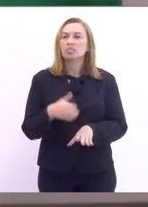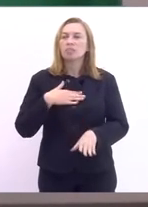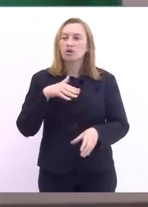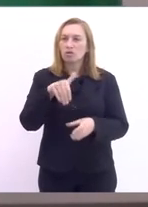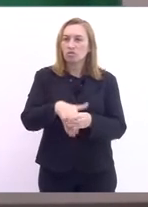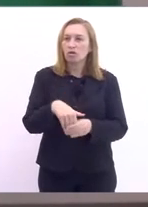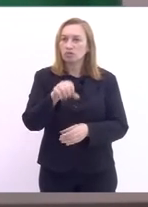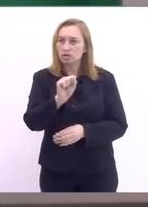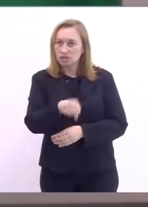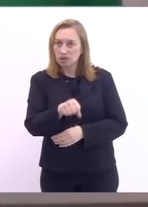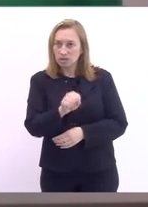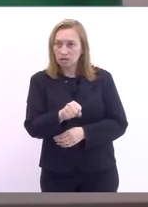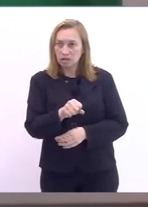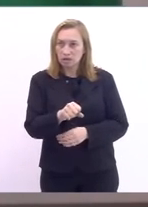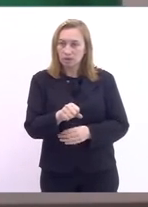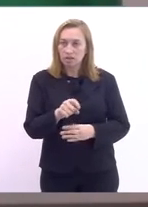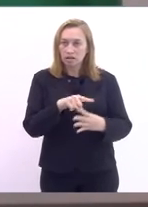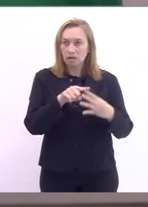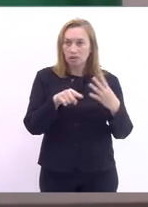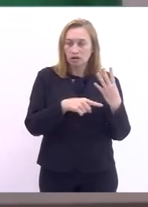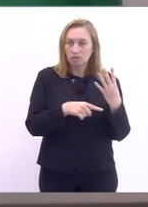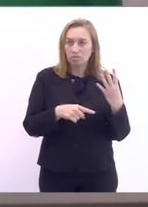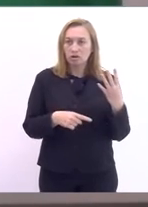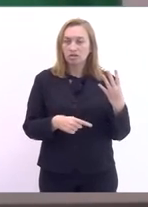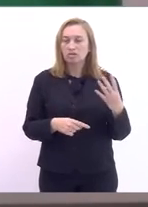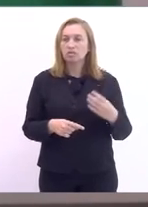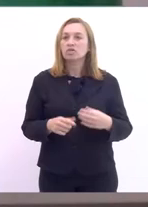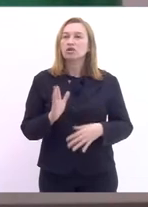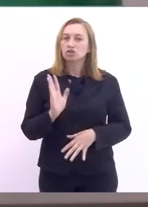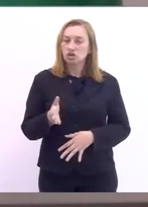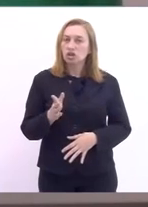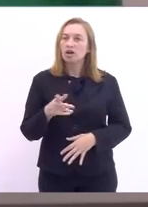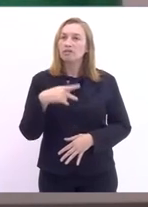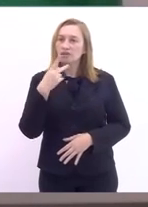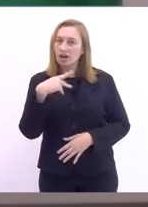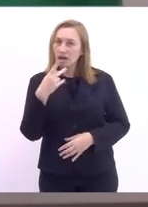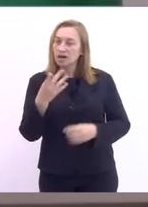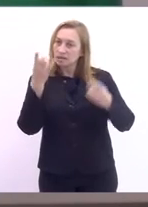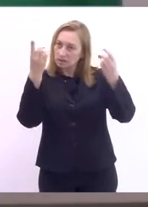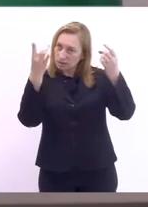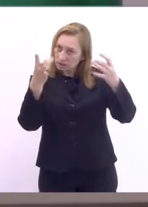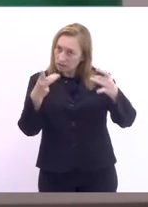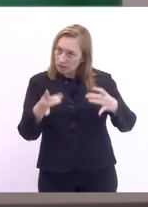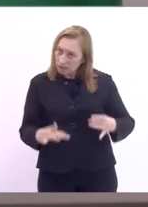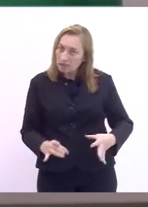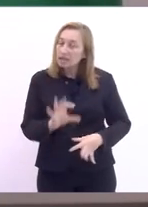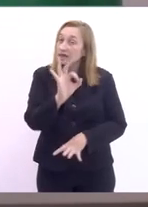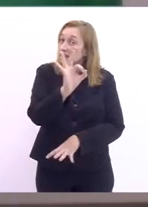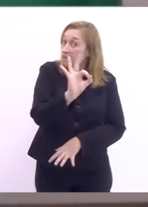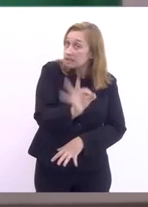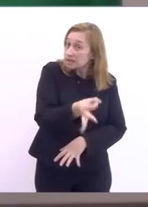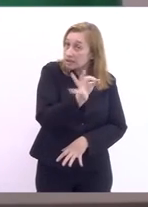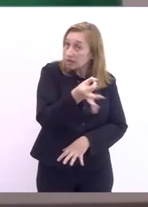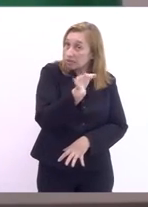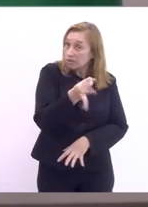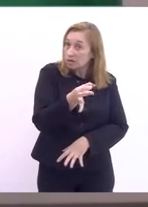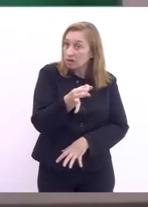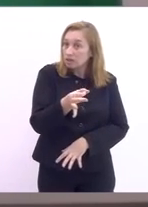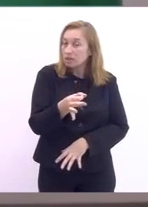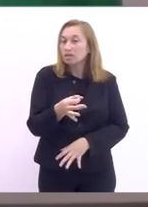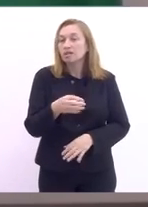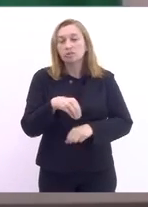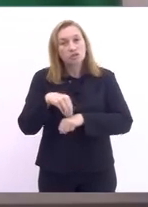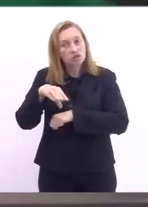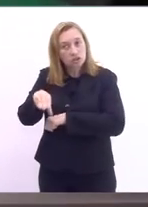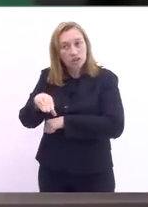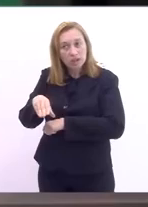voto favorável, com as ressalvas aqui já feitas, e seguramente